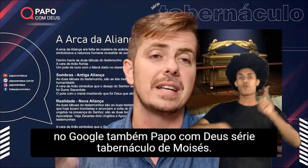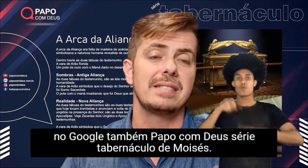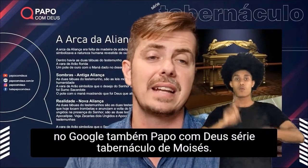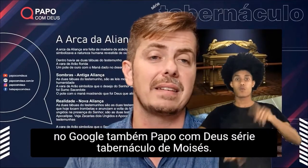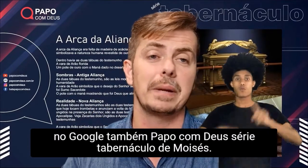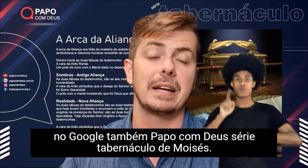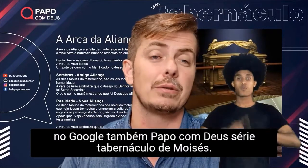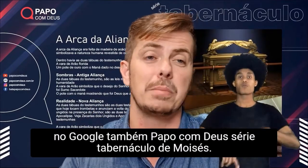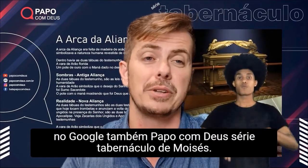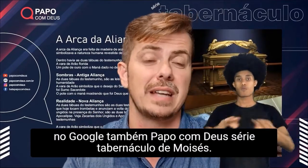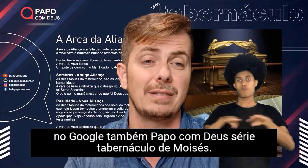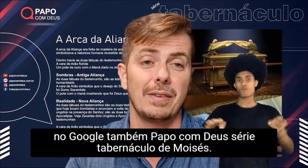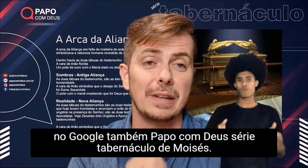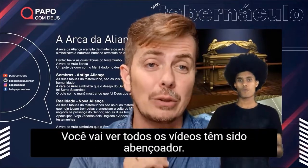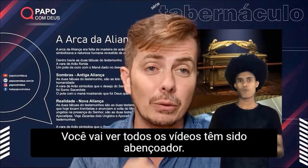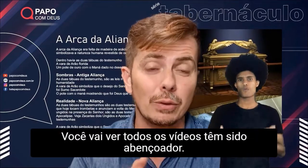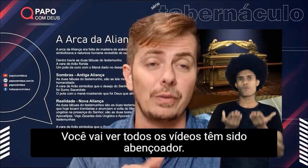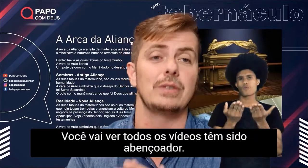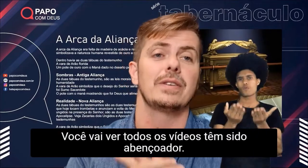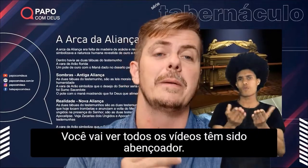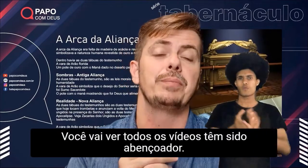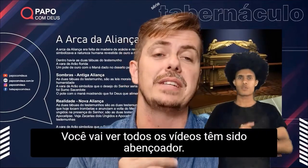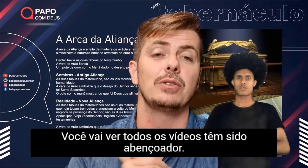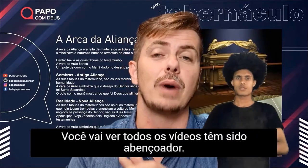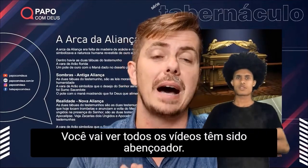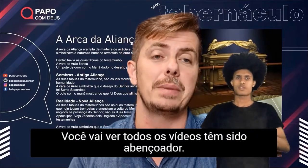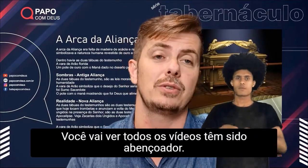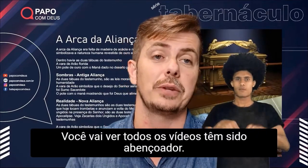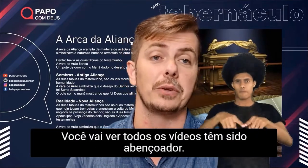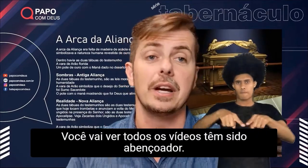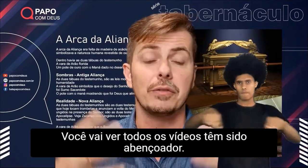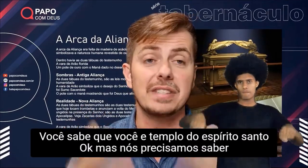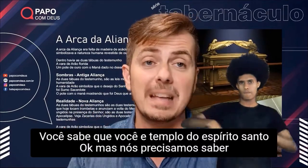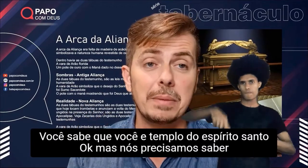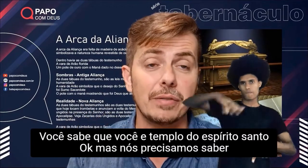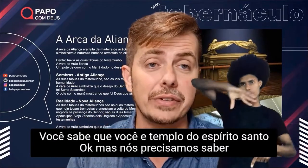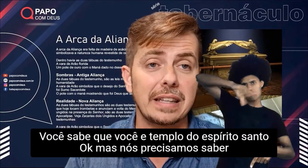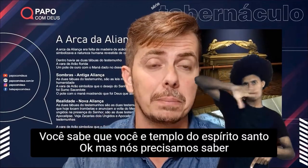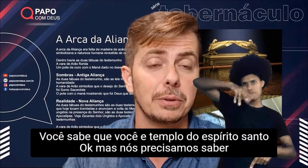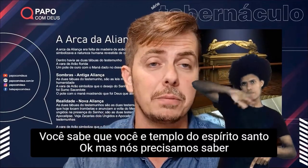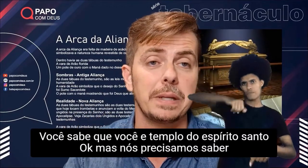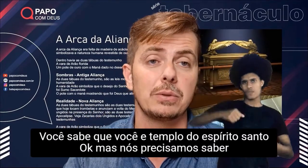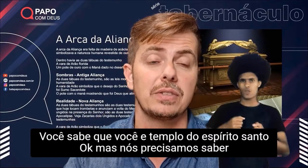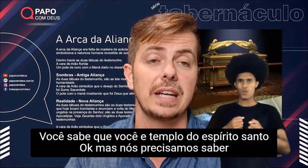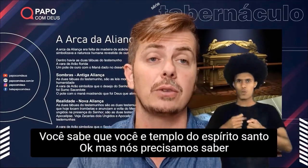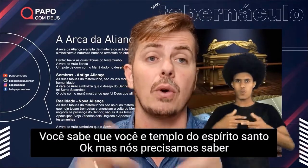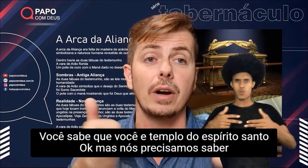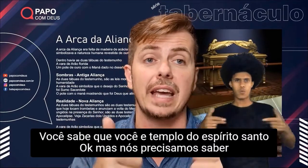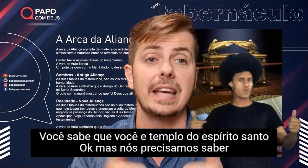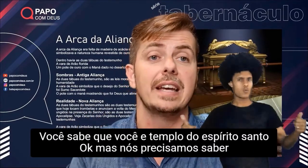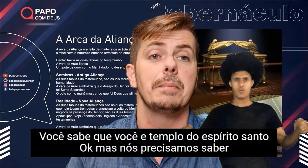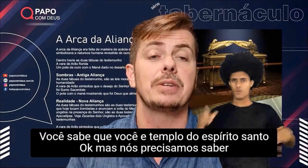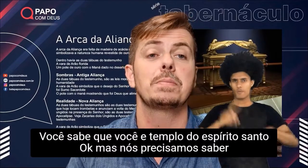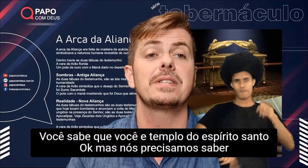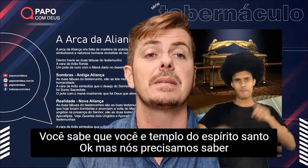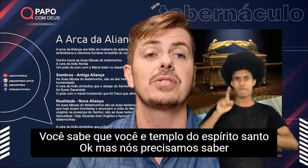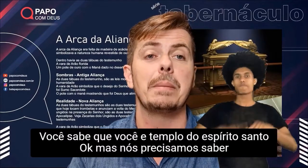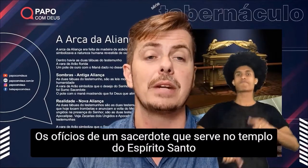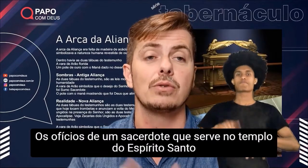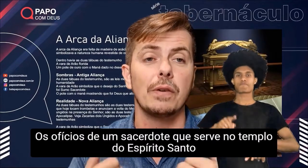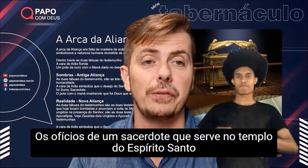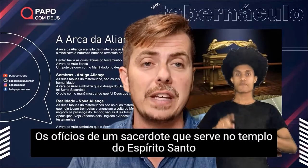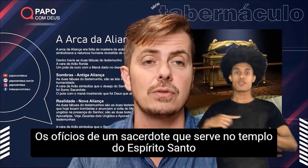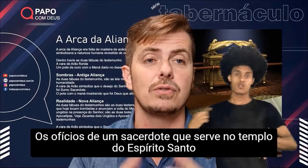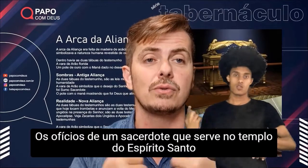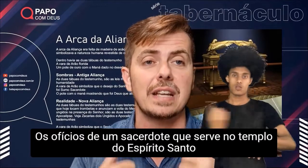com Deus, Série Tabernáculo de Moisés, você vai ver todos os vídeos, tem sido abençoador. Você sabe que você é templo do Espírito Santo, ok, mas nós precisamos